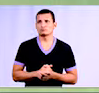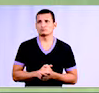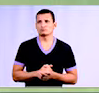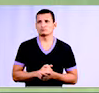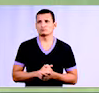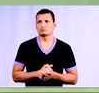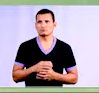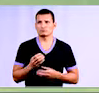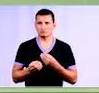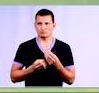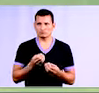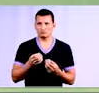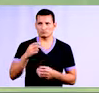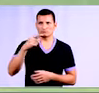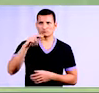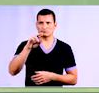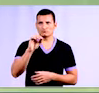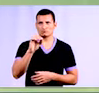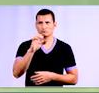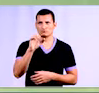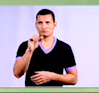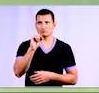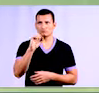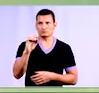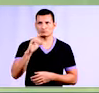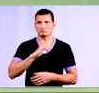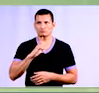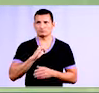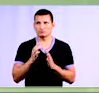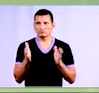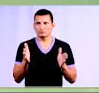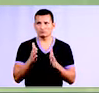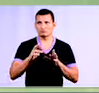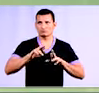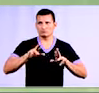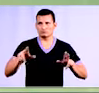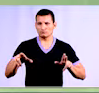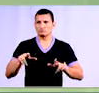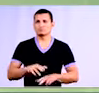Como os processos têm tamanhos variáveis,